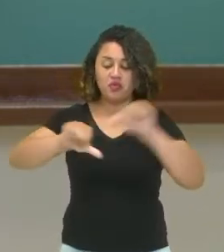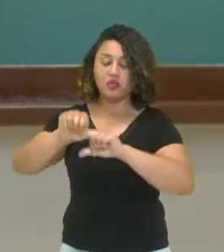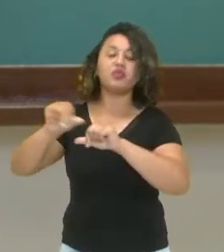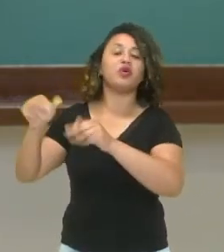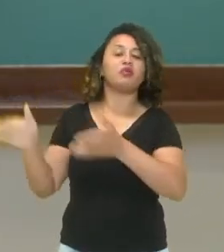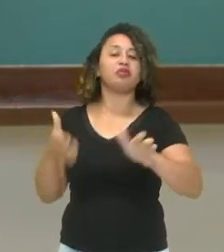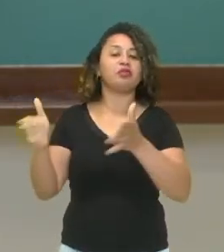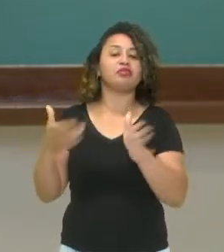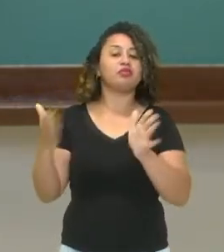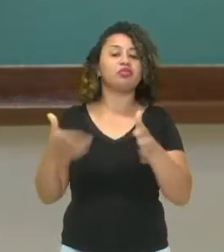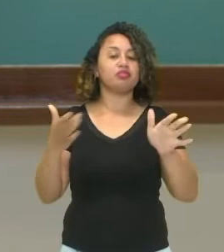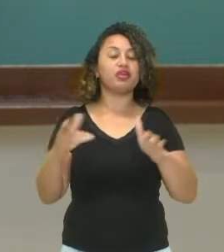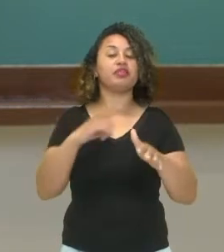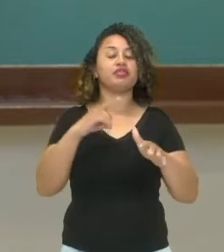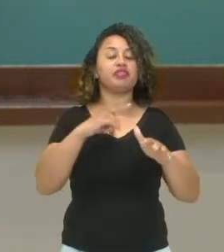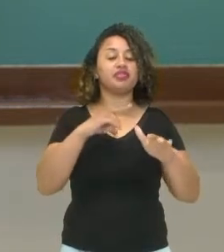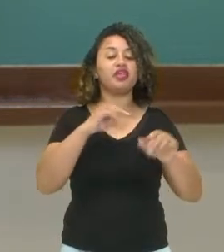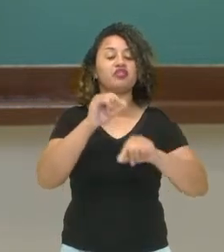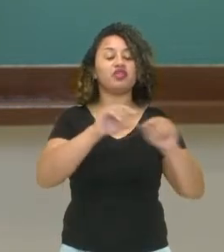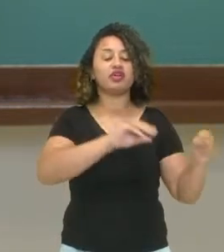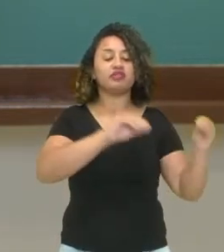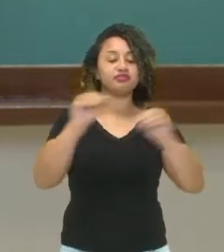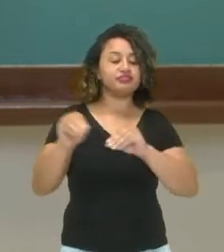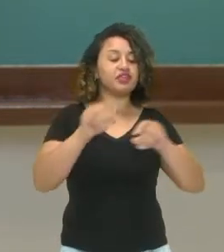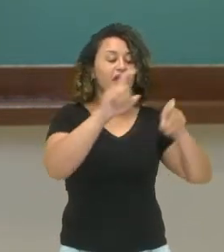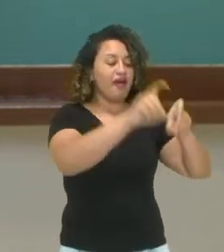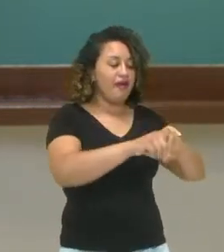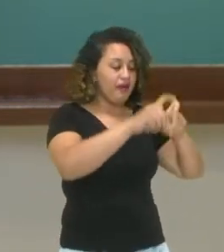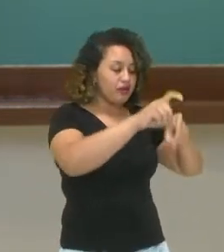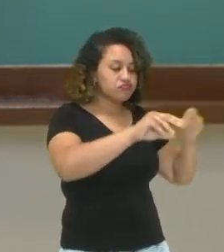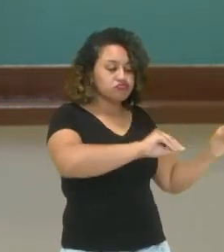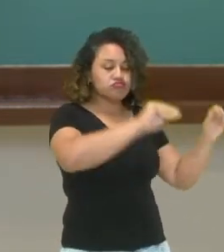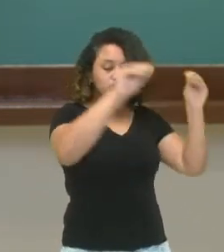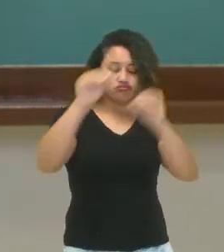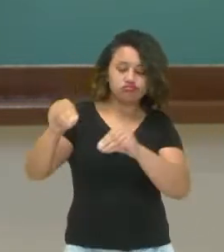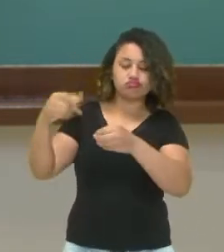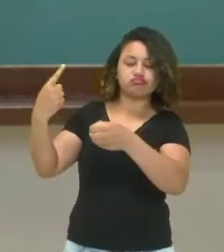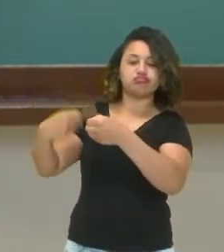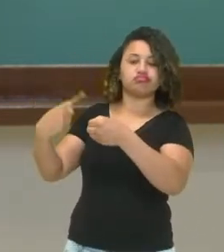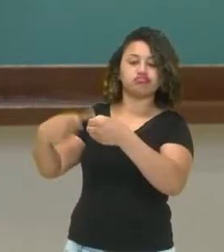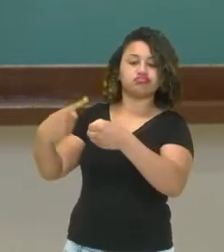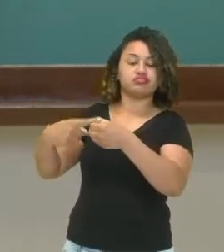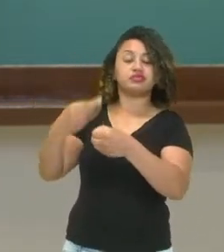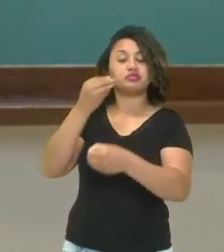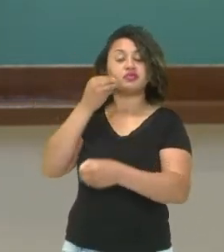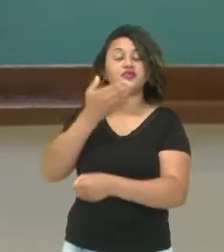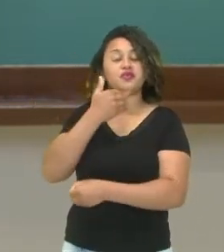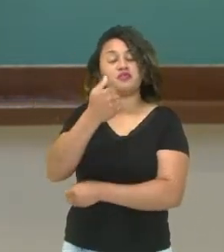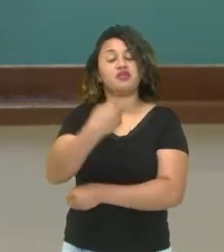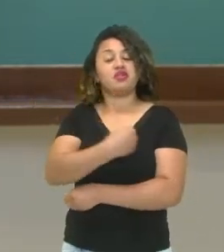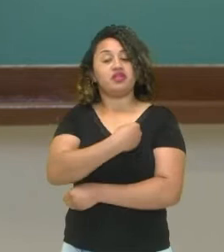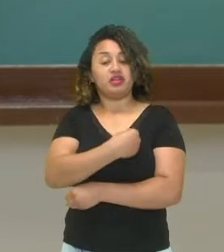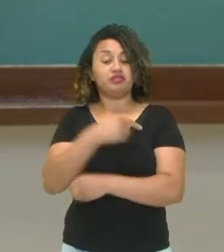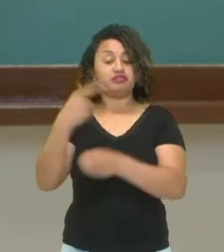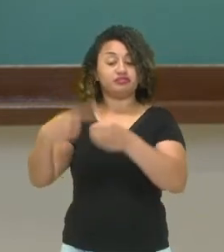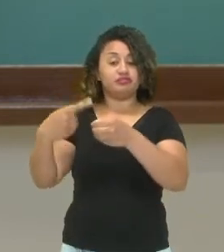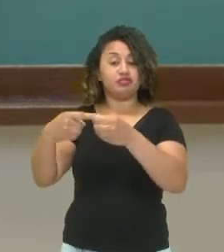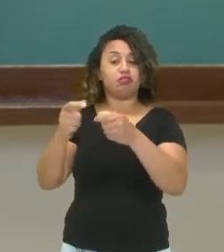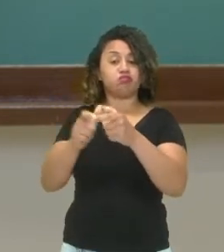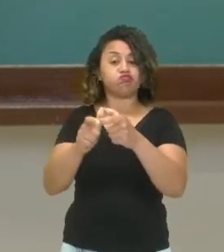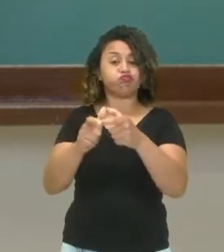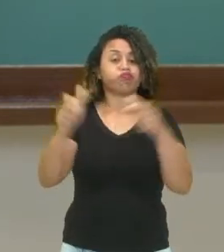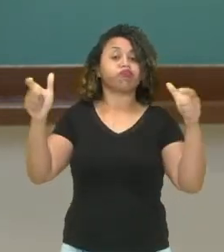vindo do campo, procurando melhores condições de vida nas grandes cidades. As cidades urbanas, por consequência, tiveram